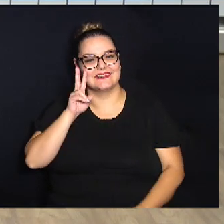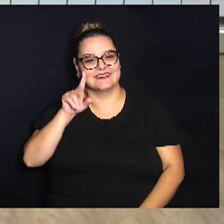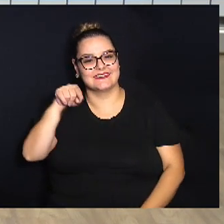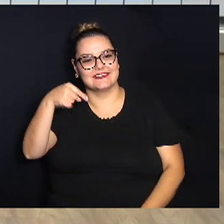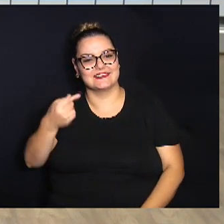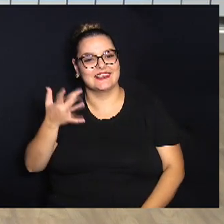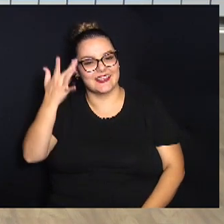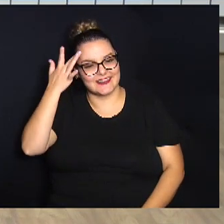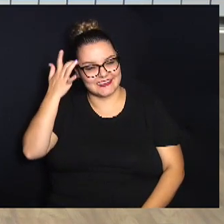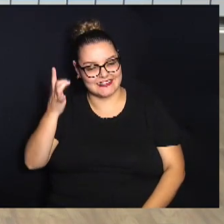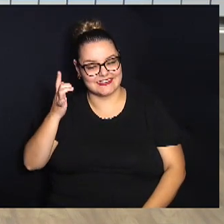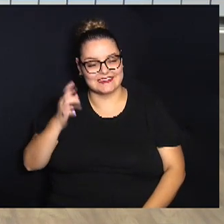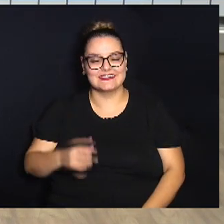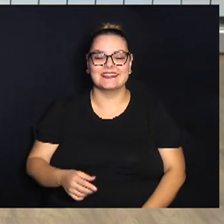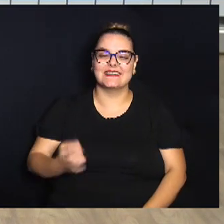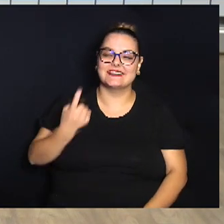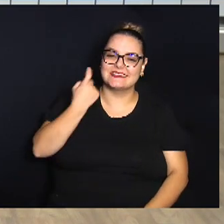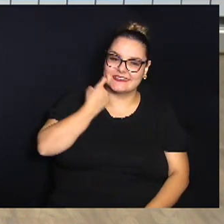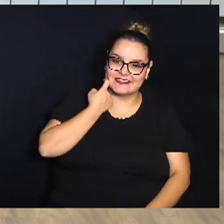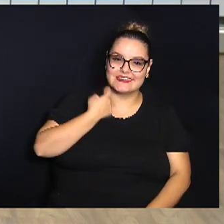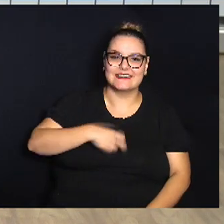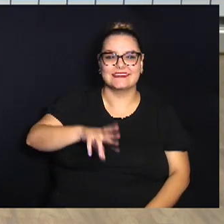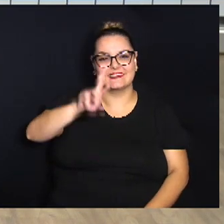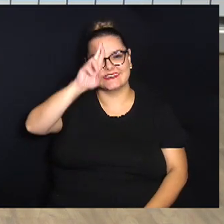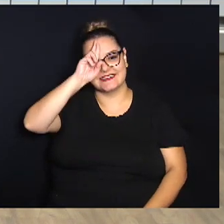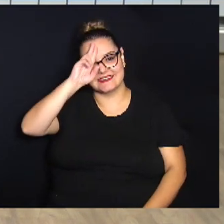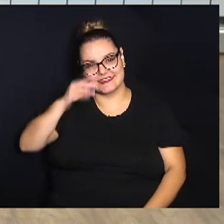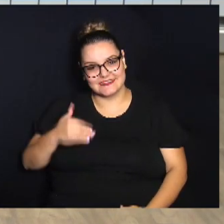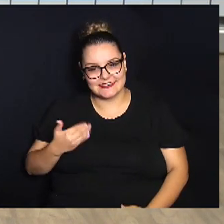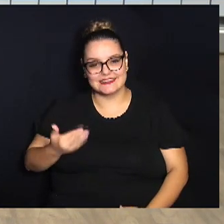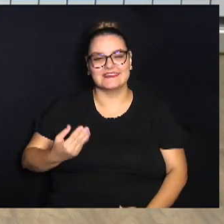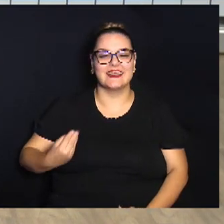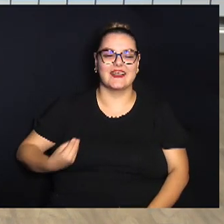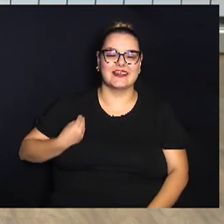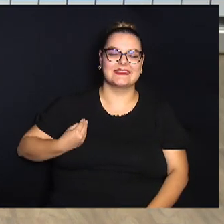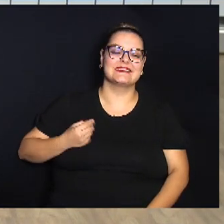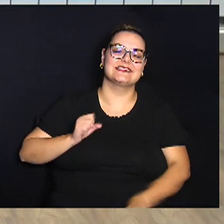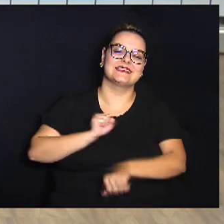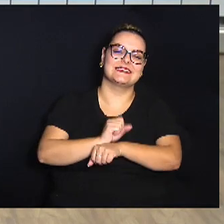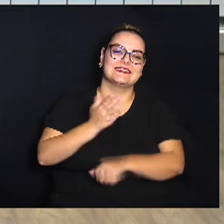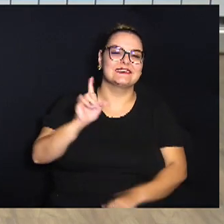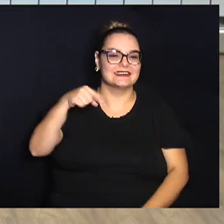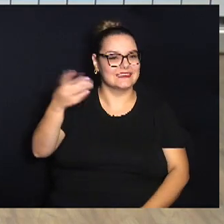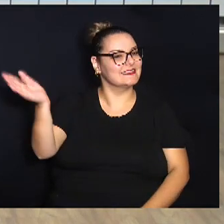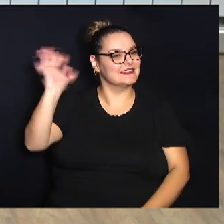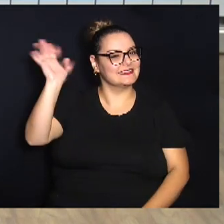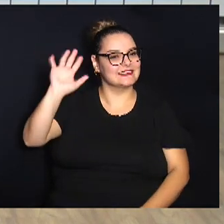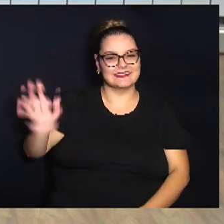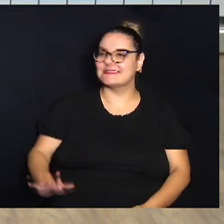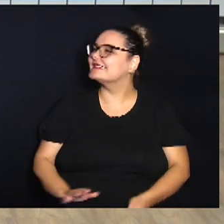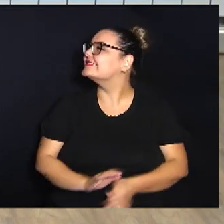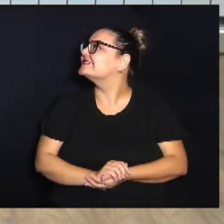nos vemos amanhã na sexta-feira ao meio-dia ao vivo. Te espero, hein? Até lá. Tchau, tchau.